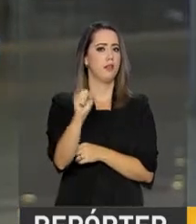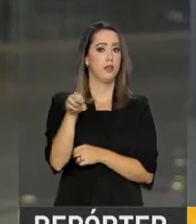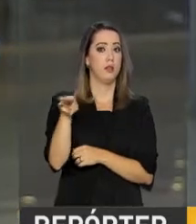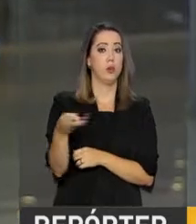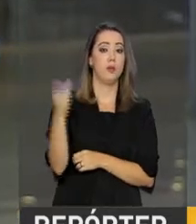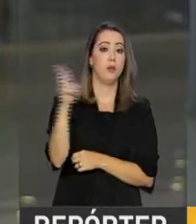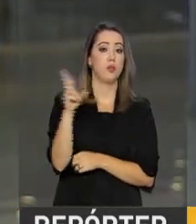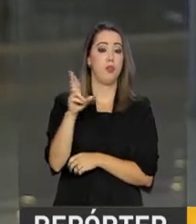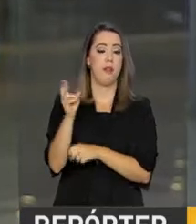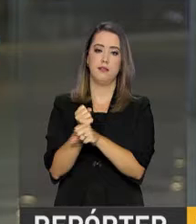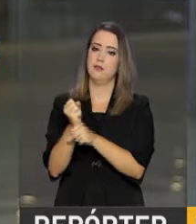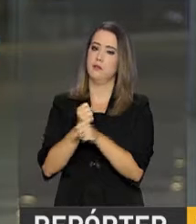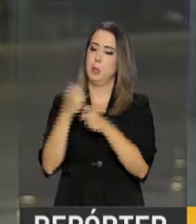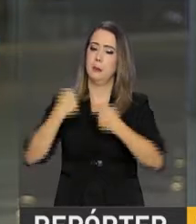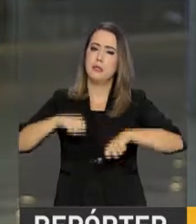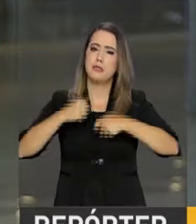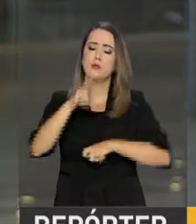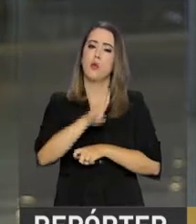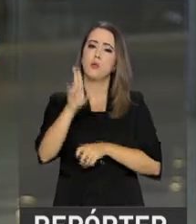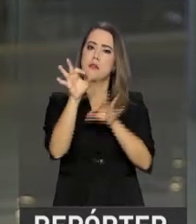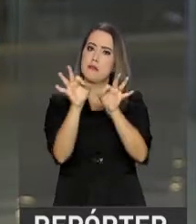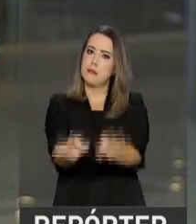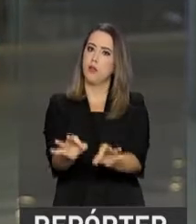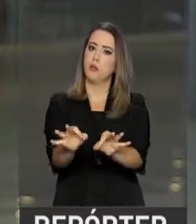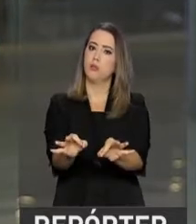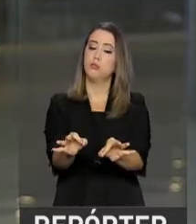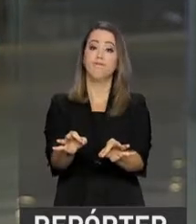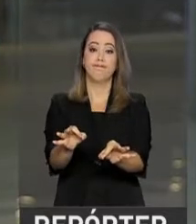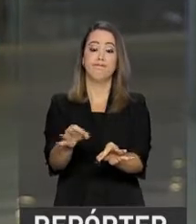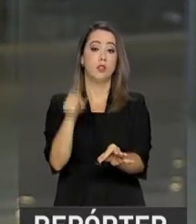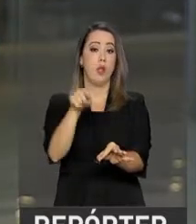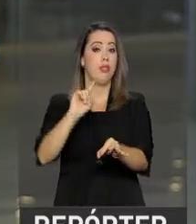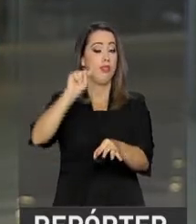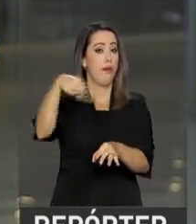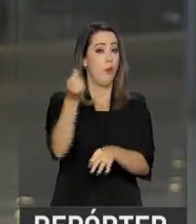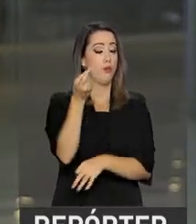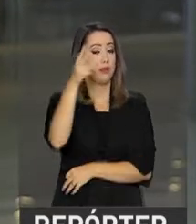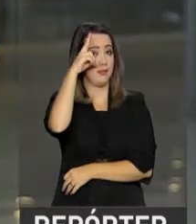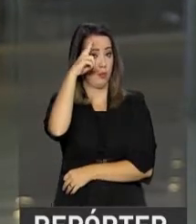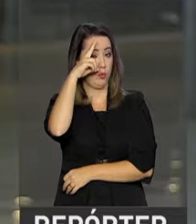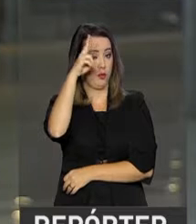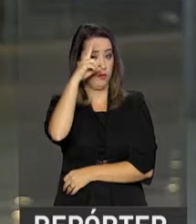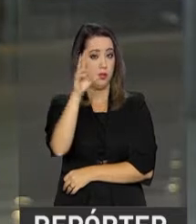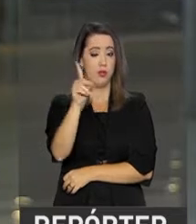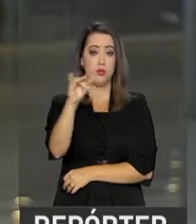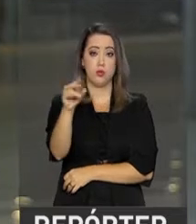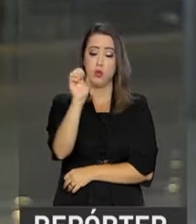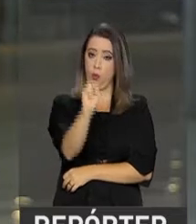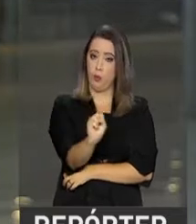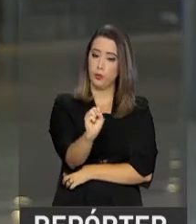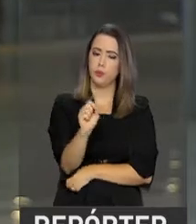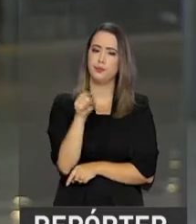por ano passam a ter o uso obrigatório do e social a partir da próxima segunda-feira dia 8 esse